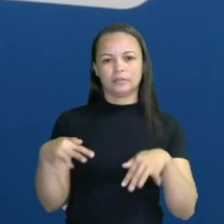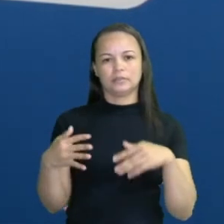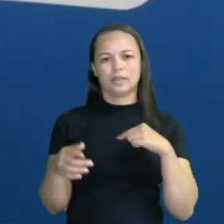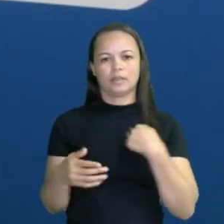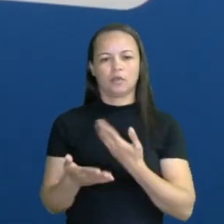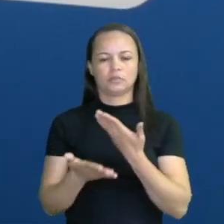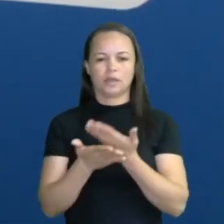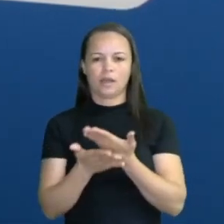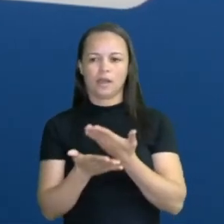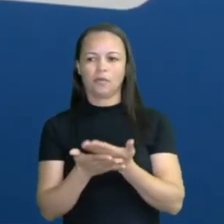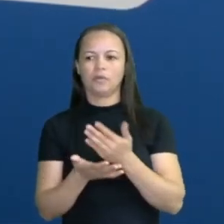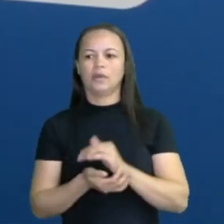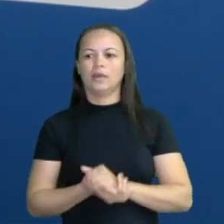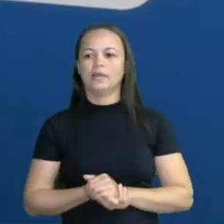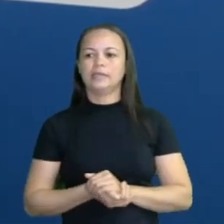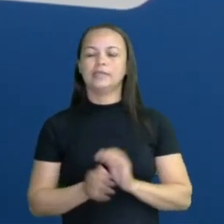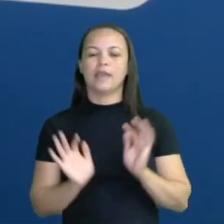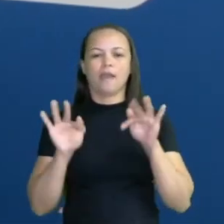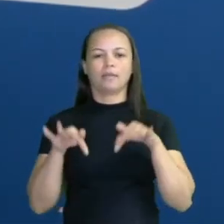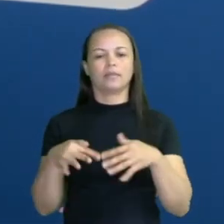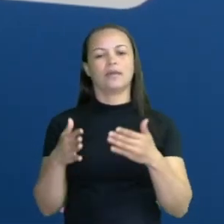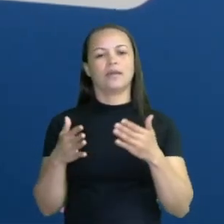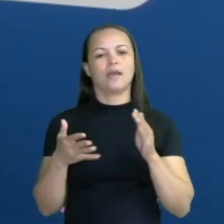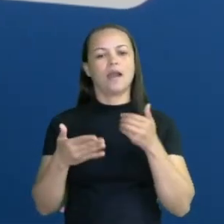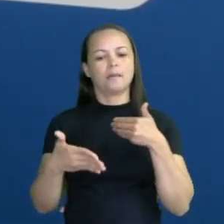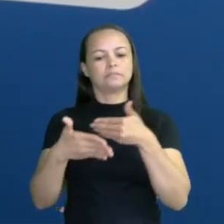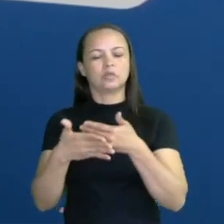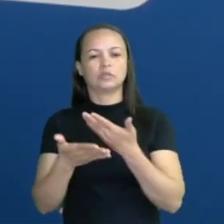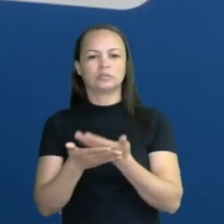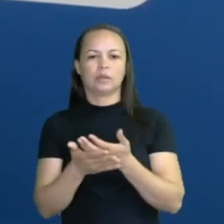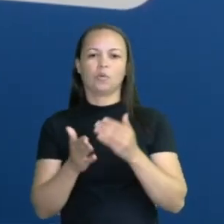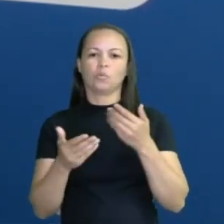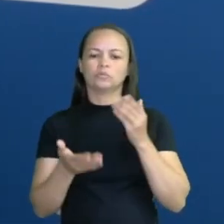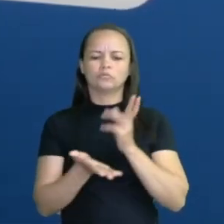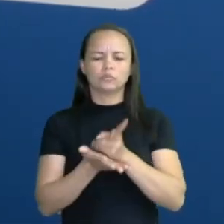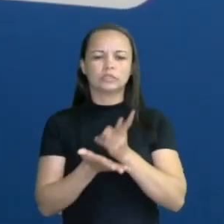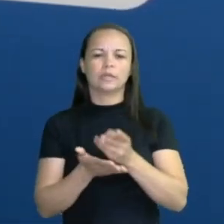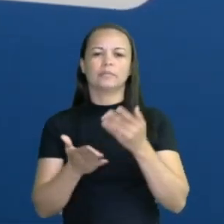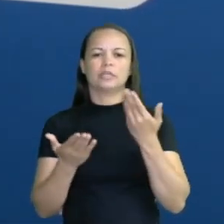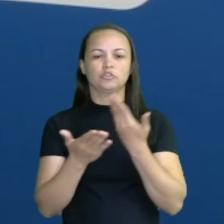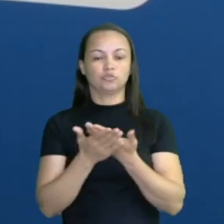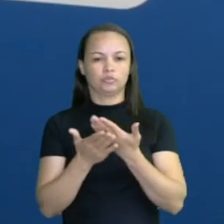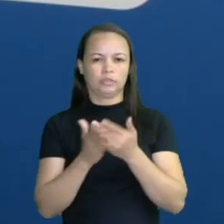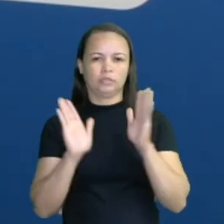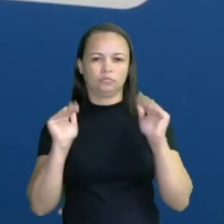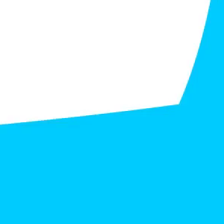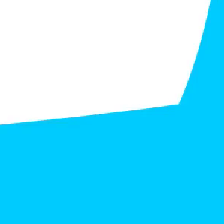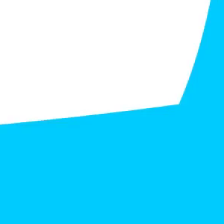tenham gostado e até a próxima. E continue estudando, certo? Um beijo.